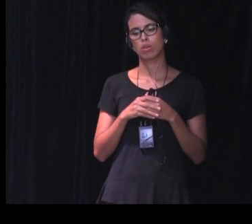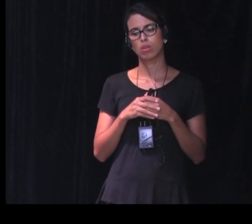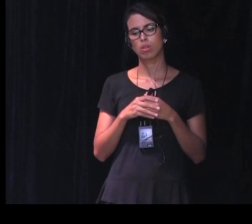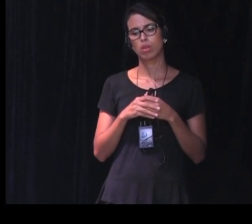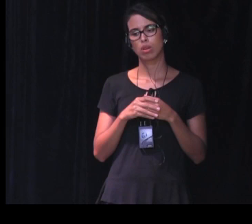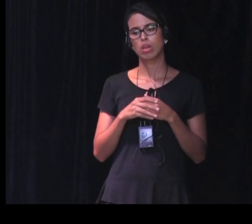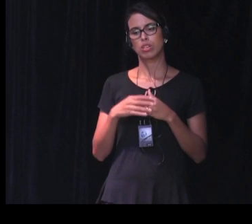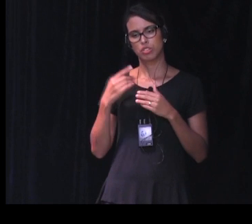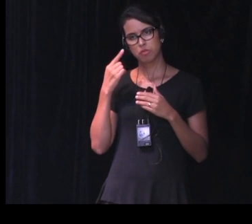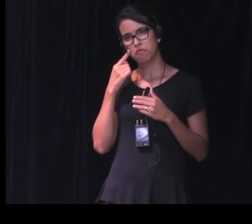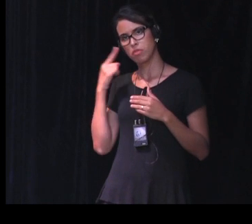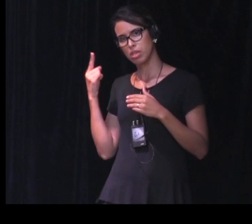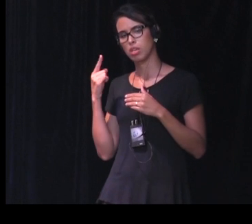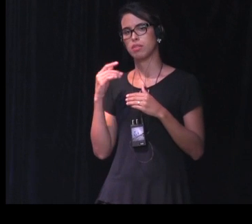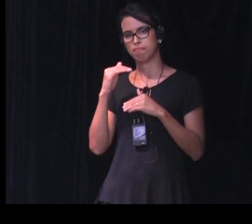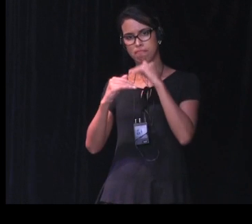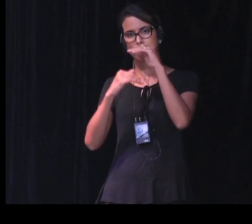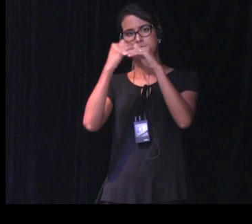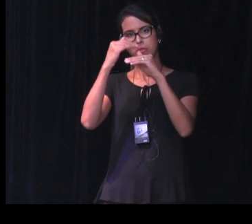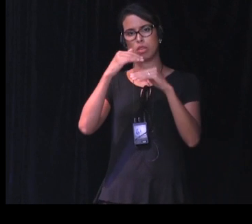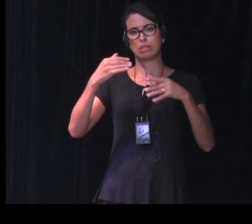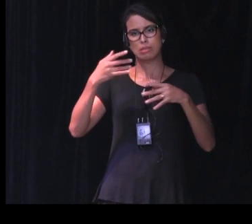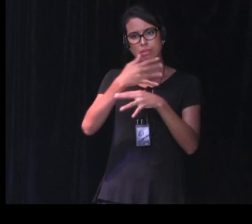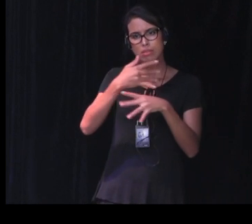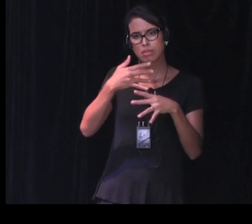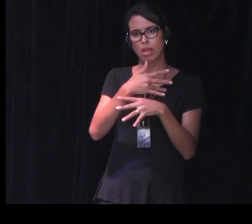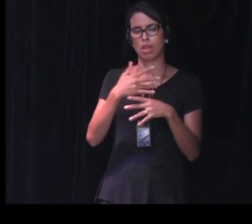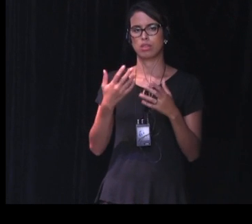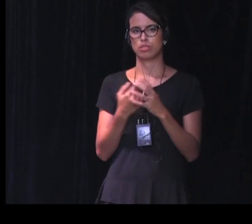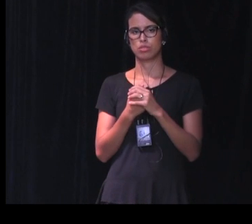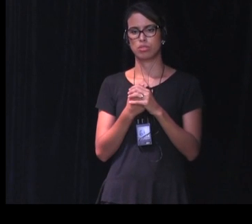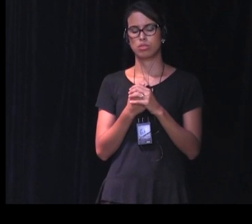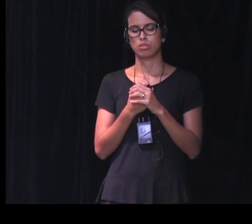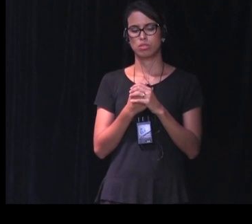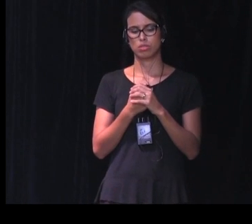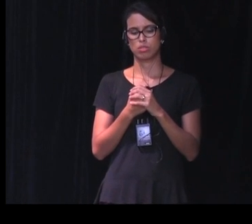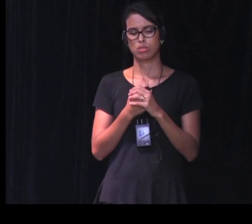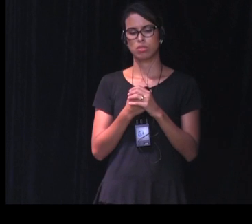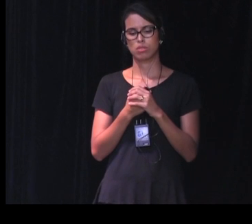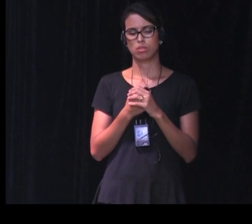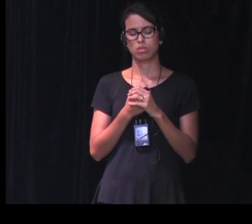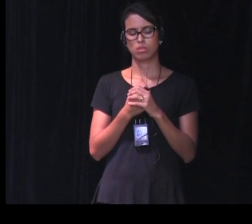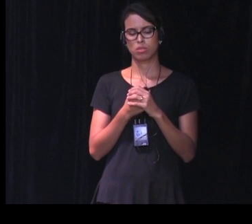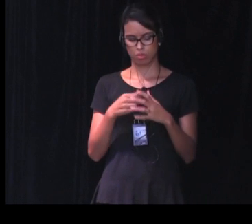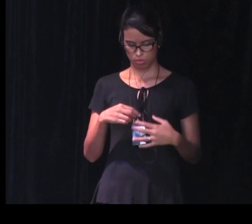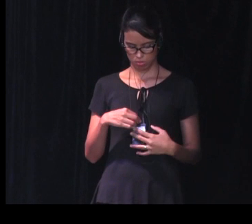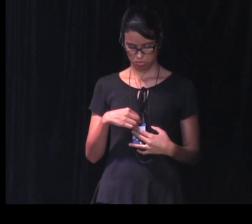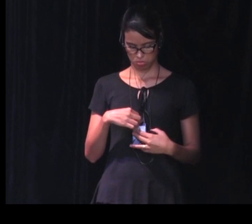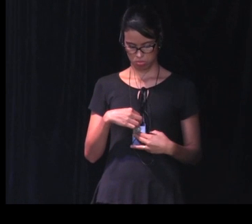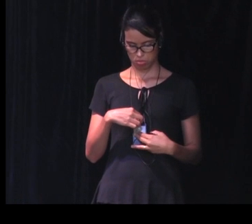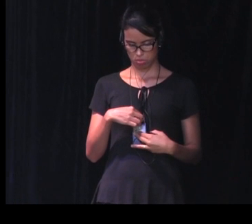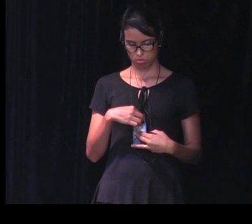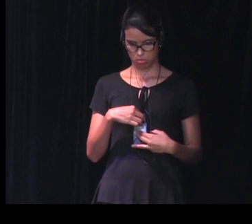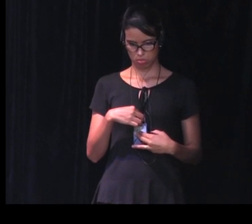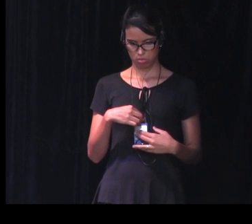Se vemos o desenvolvimento de duas cidades em forma paralela, que têm se constituído